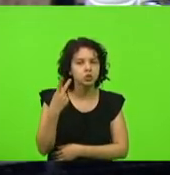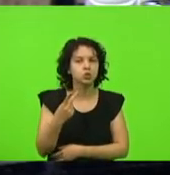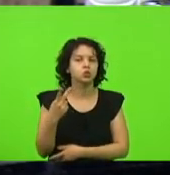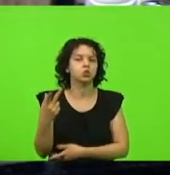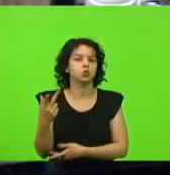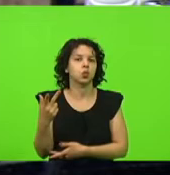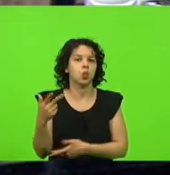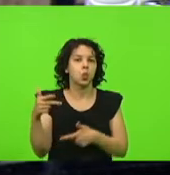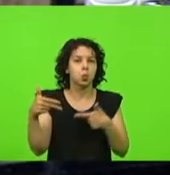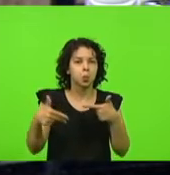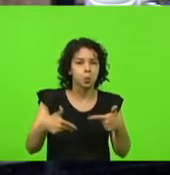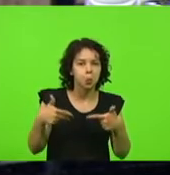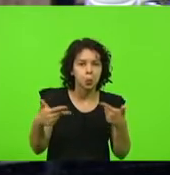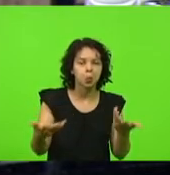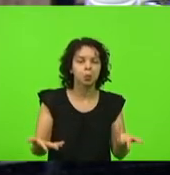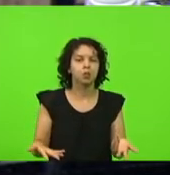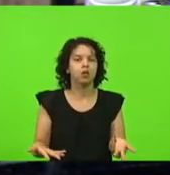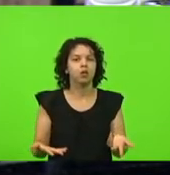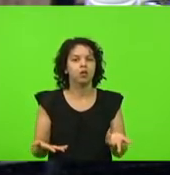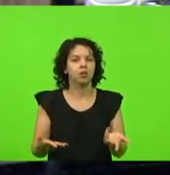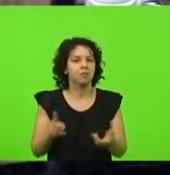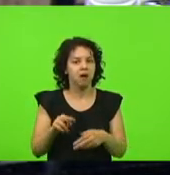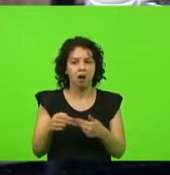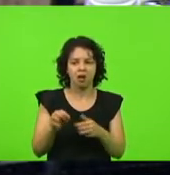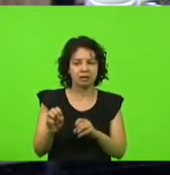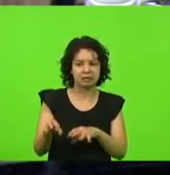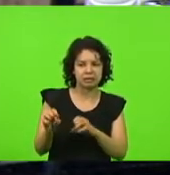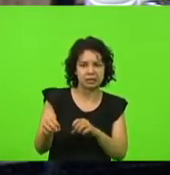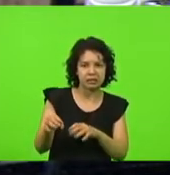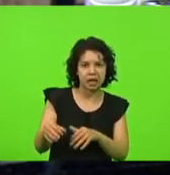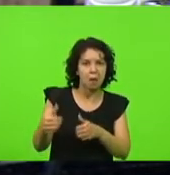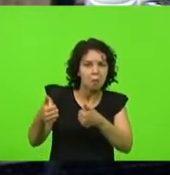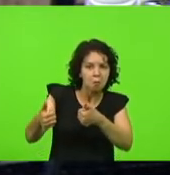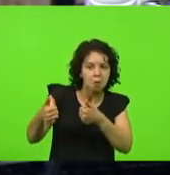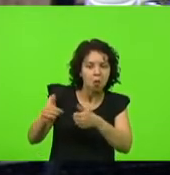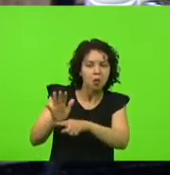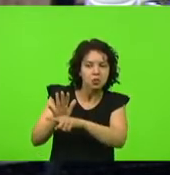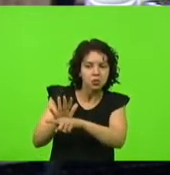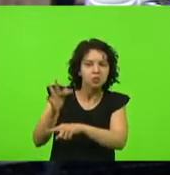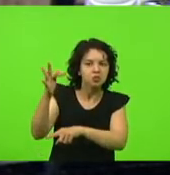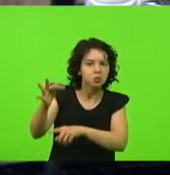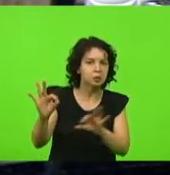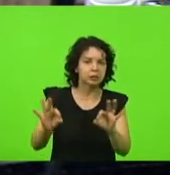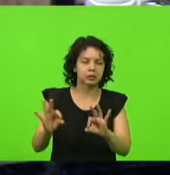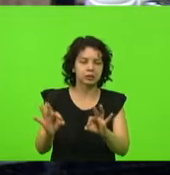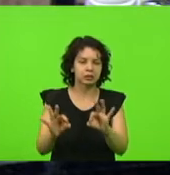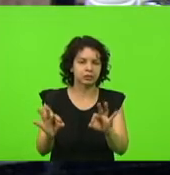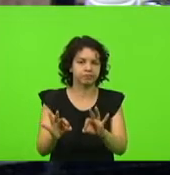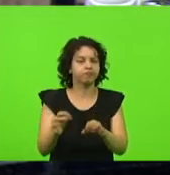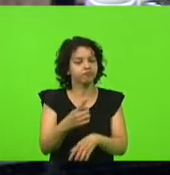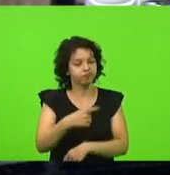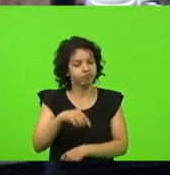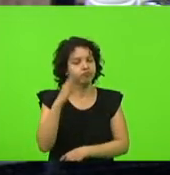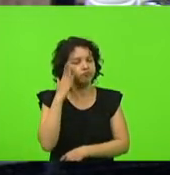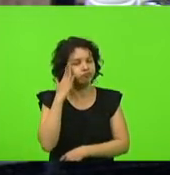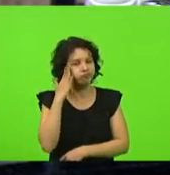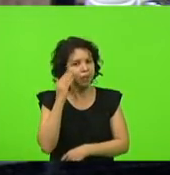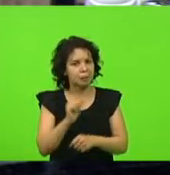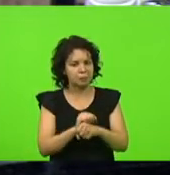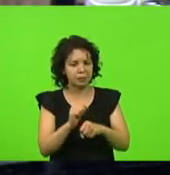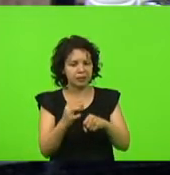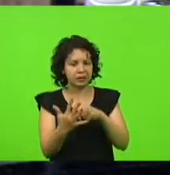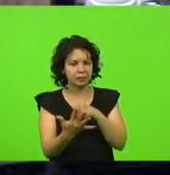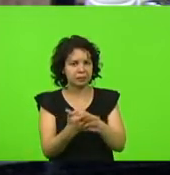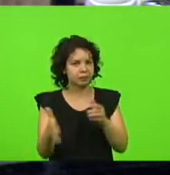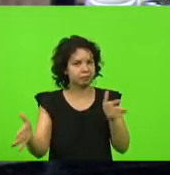ensinar conteúdo que vá beneficiá-lo futuramente. E a gente sabe que a pandemia ela foi um caos, né? A